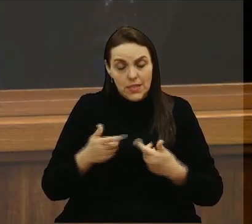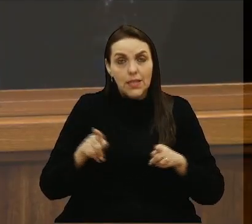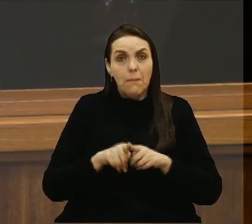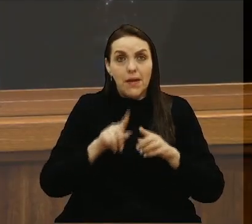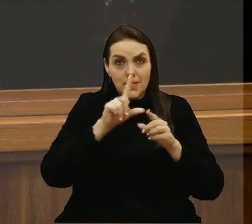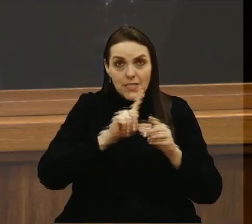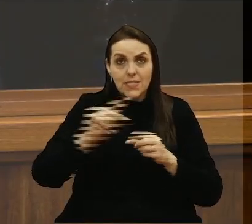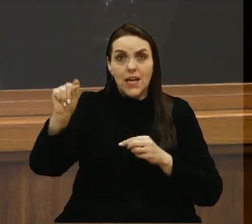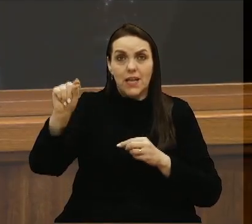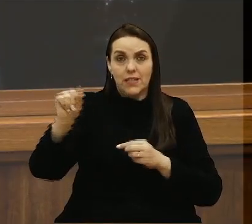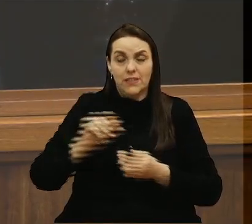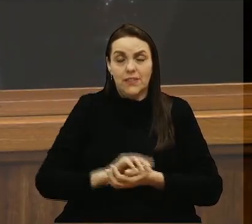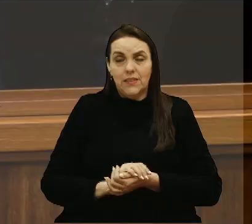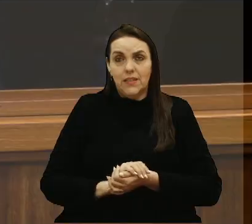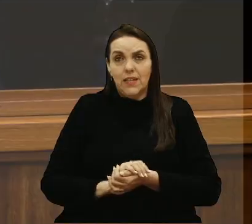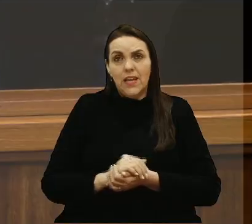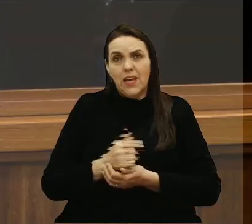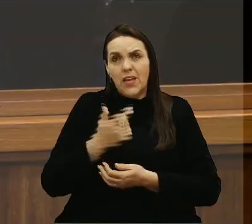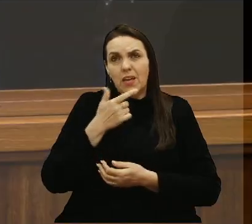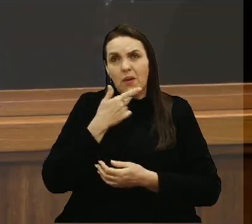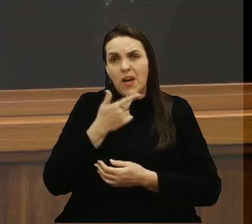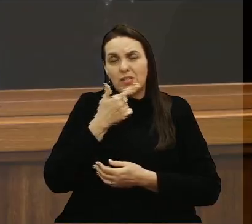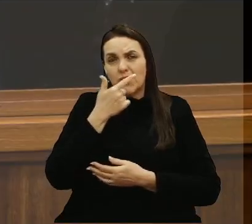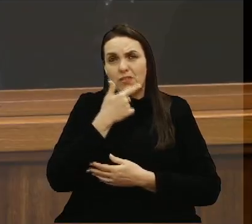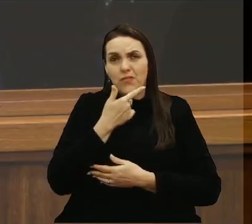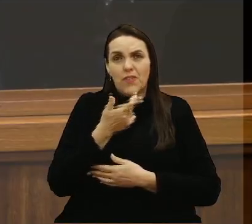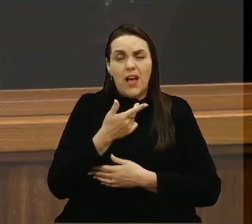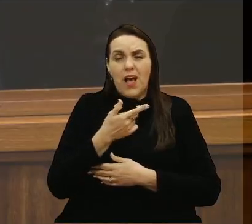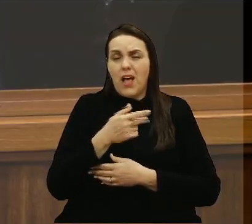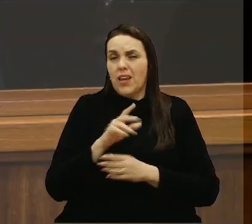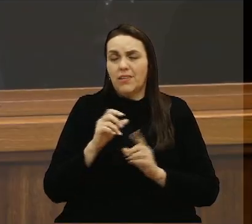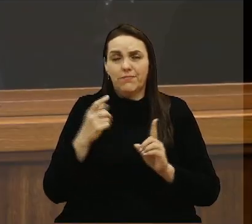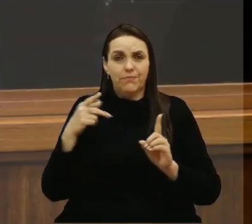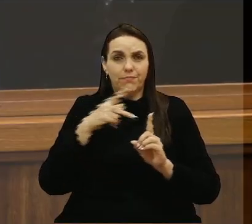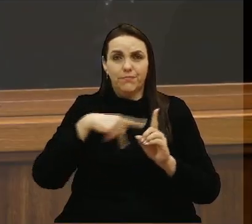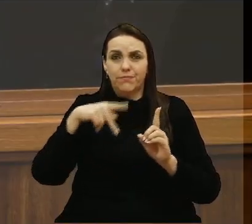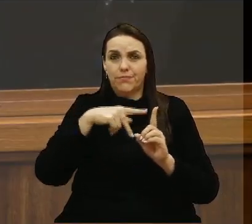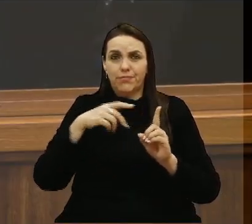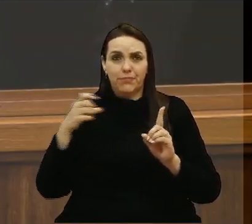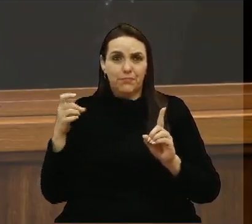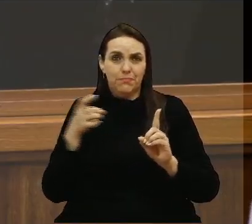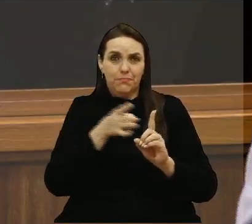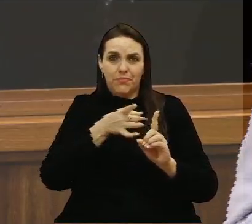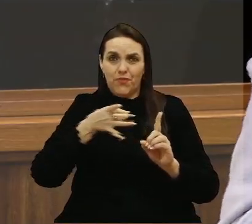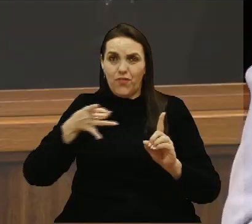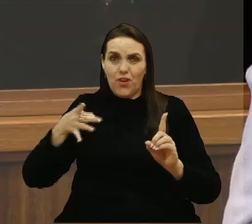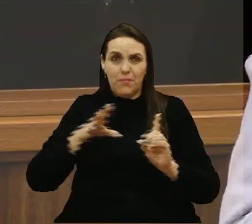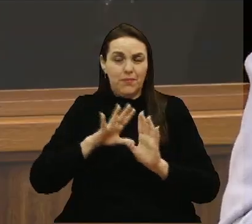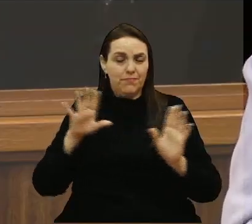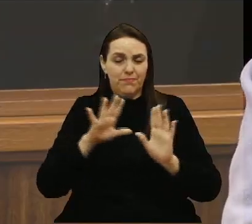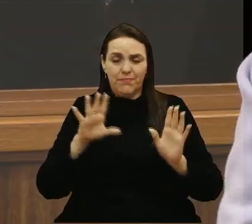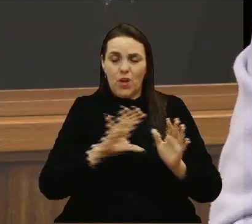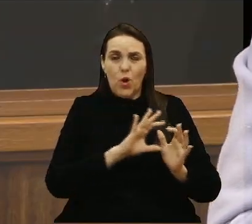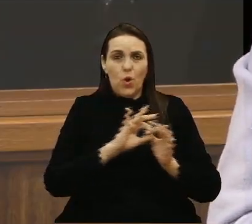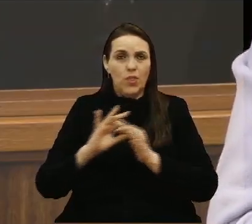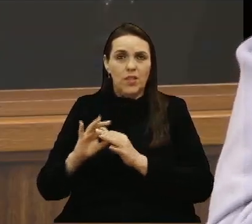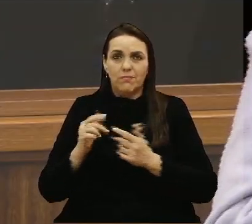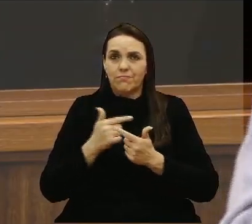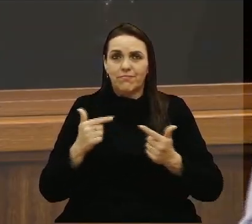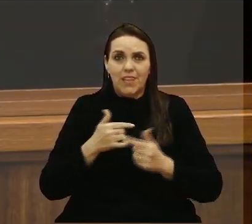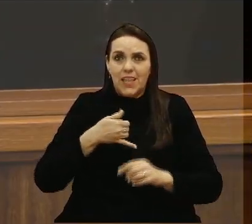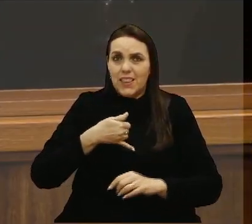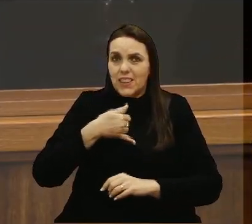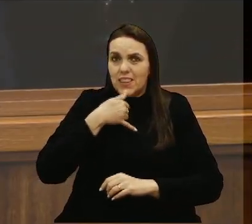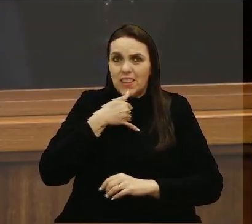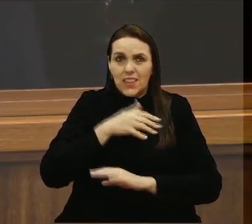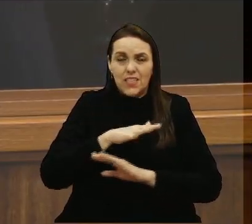Caxias também. Eu acho que essa fala, assim, xenofóbica, é fora do contexto, é triste. E,